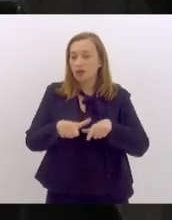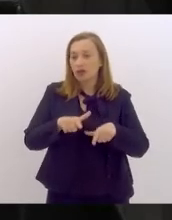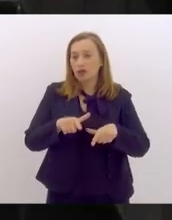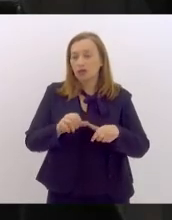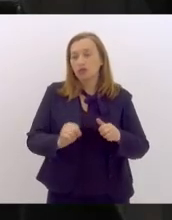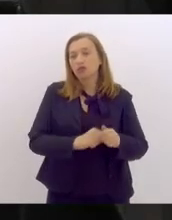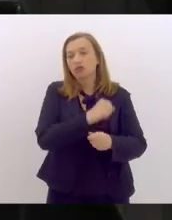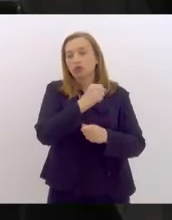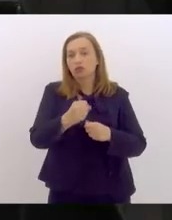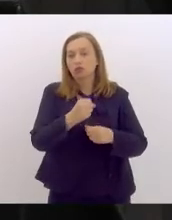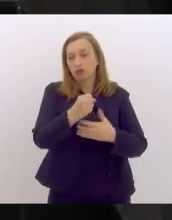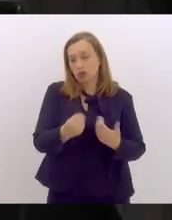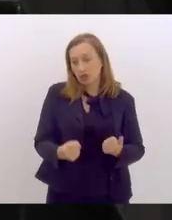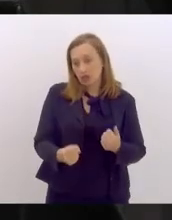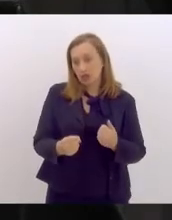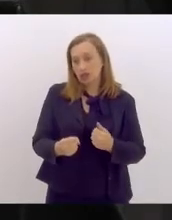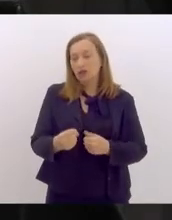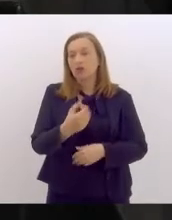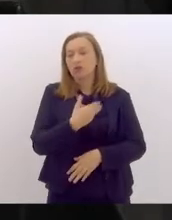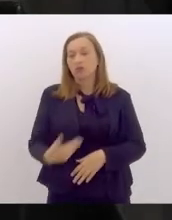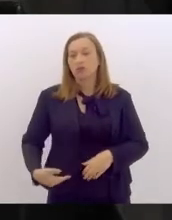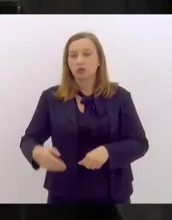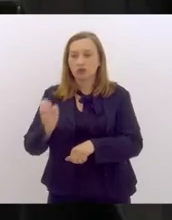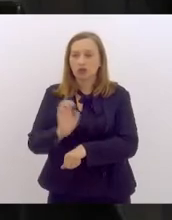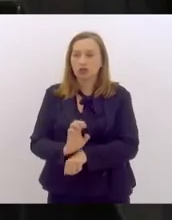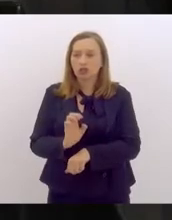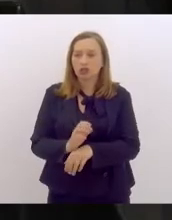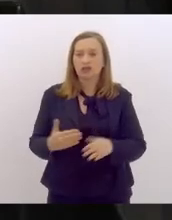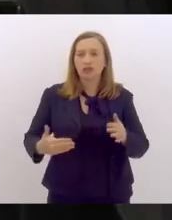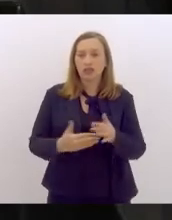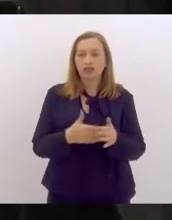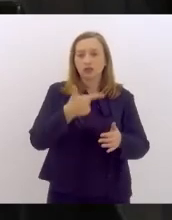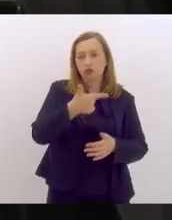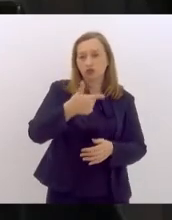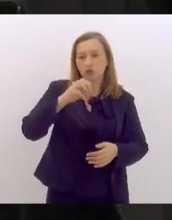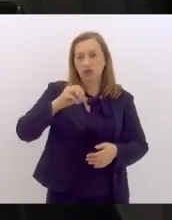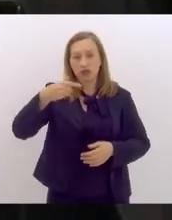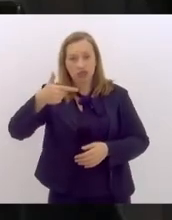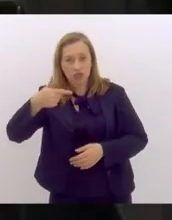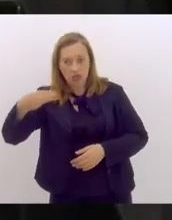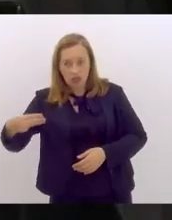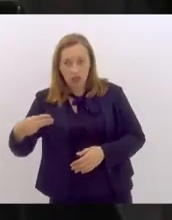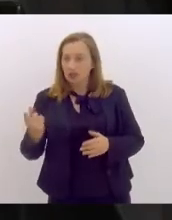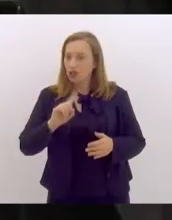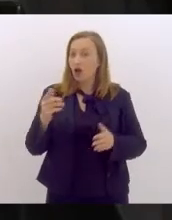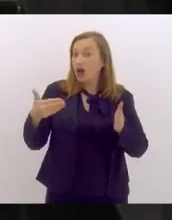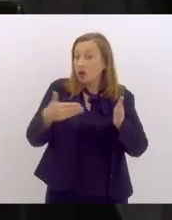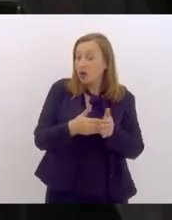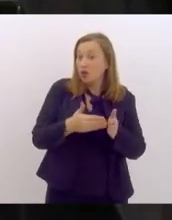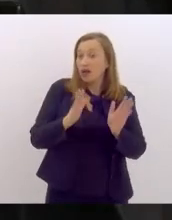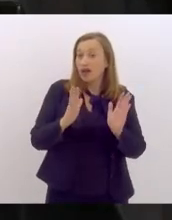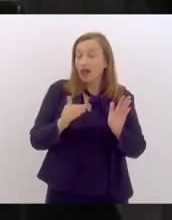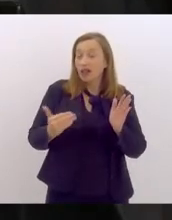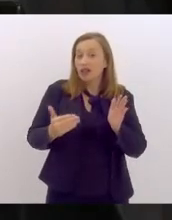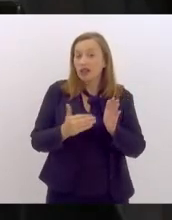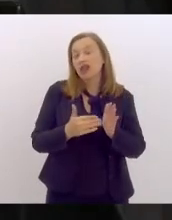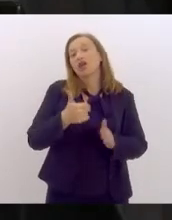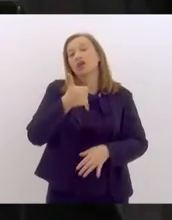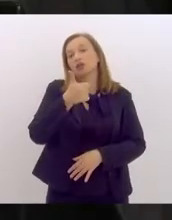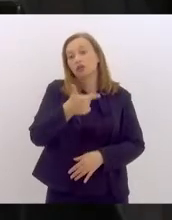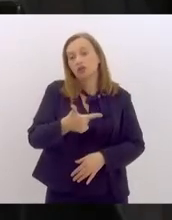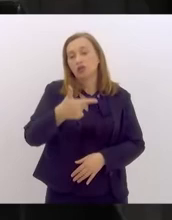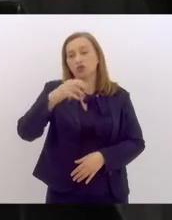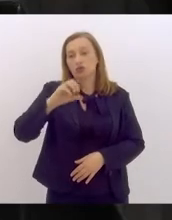público estadual mesmo assim decidiu concessão vai até 2023 não agora vai até 2.048